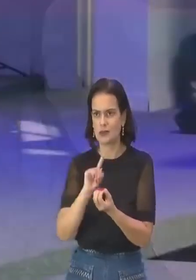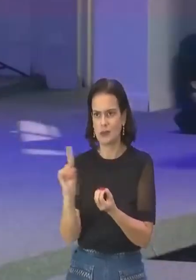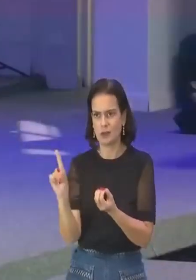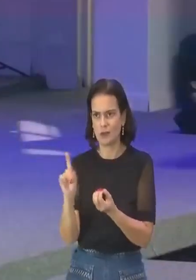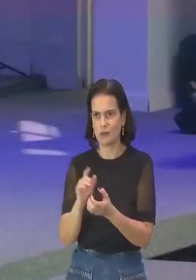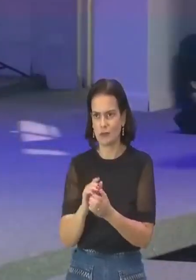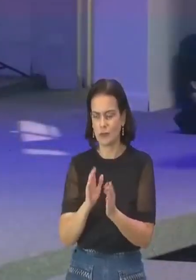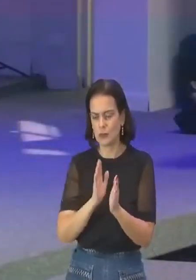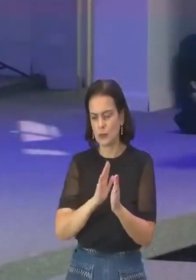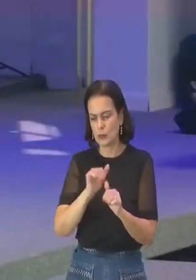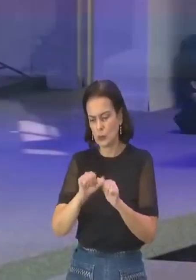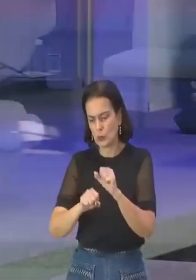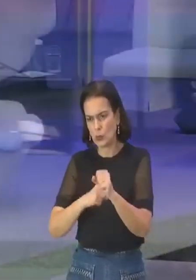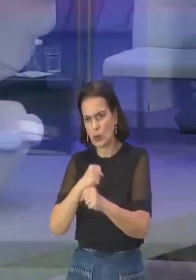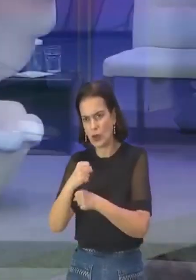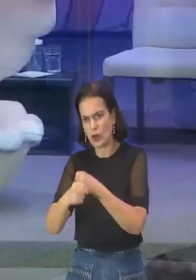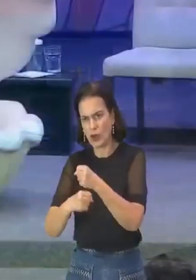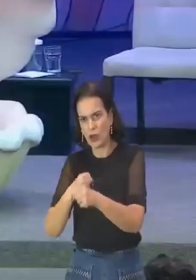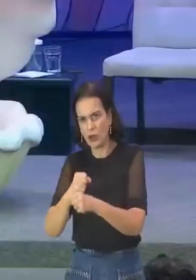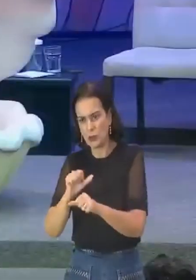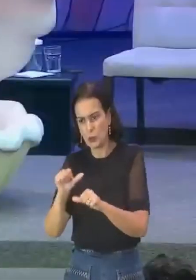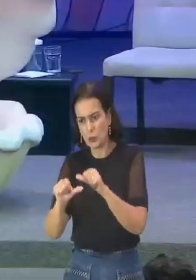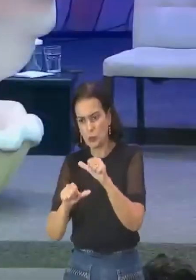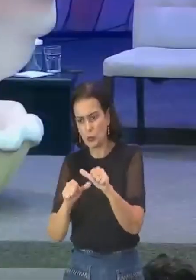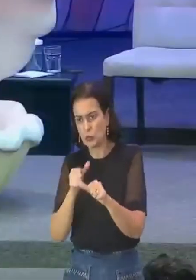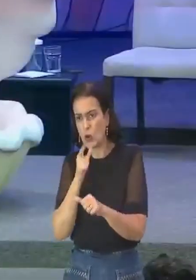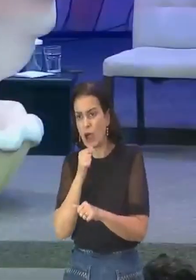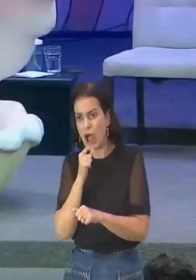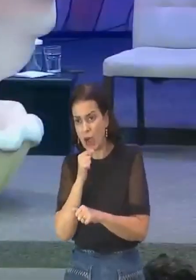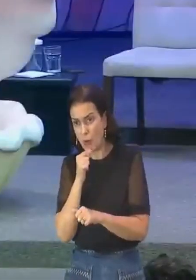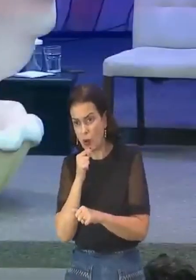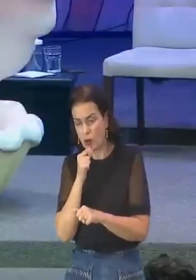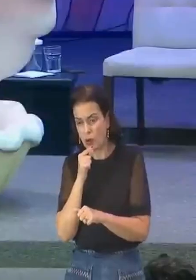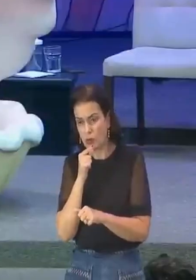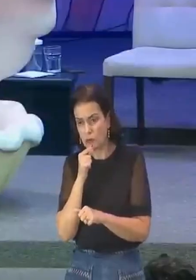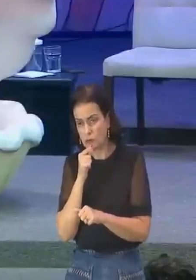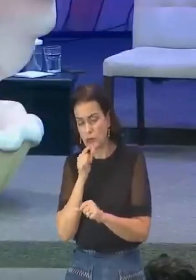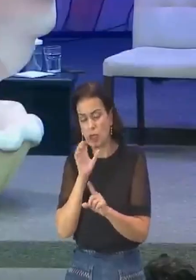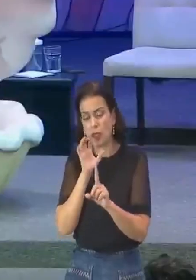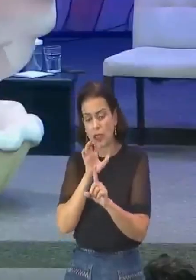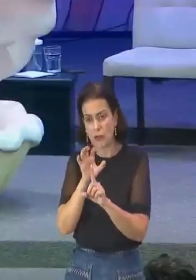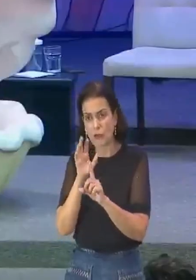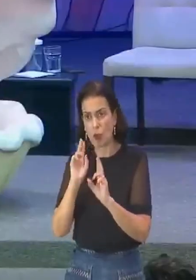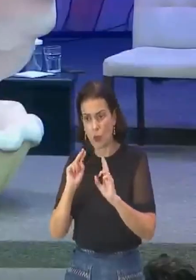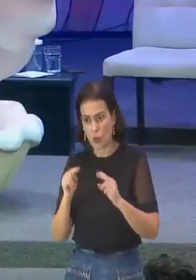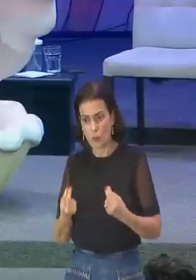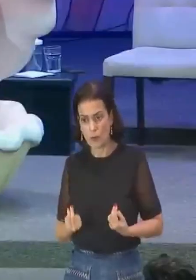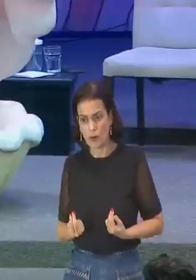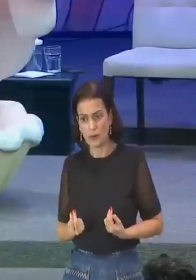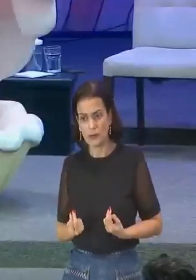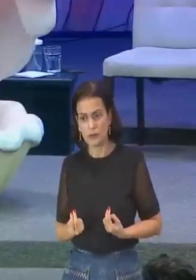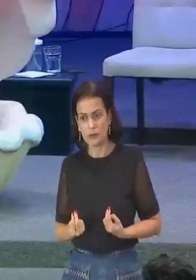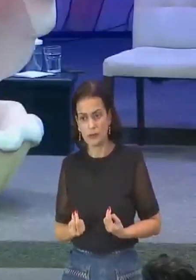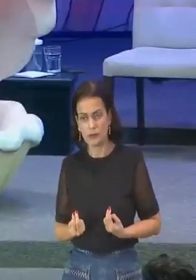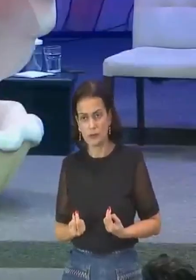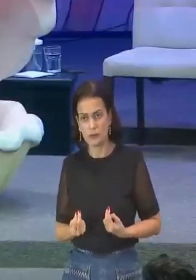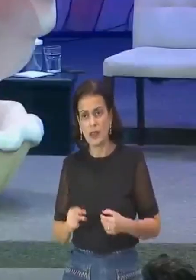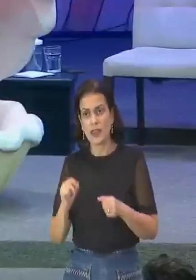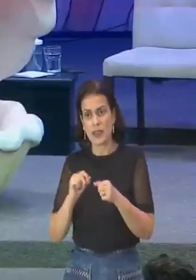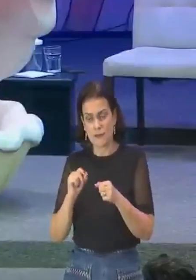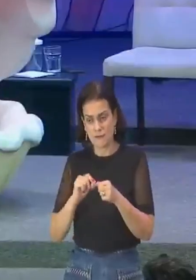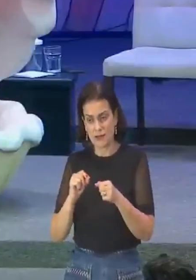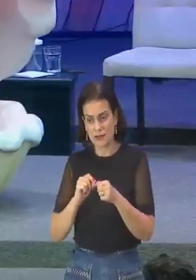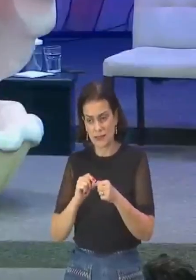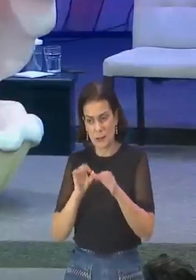Com o passar dos anos, a mudança das águas, a intervenção humana em fabricar